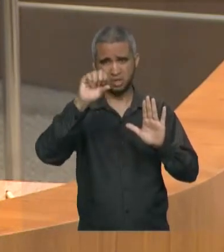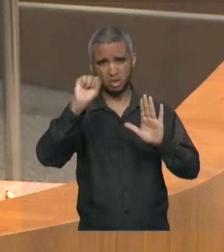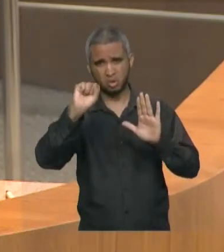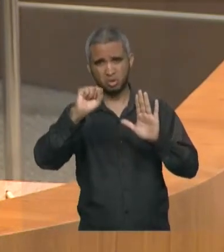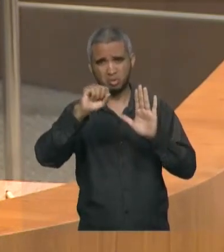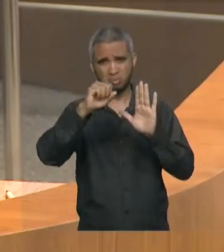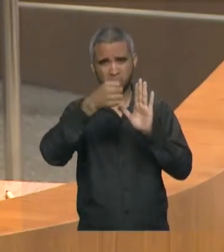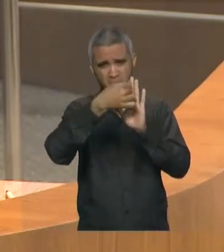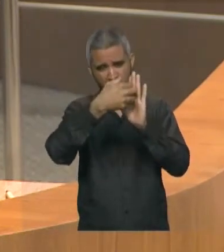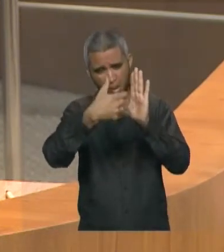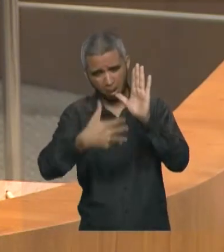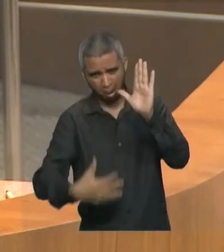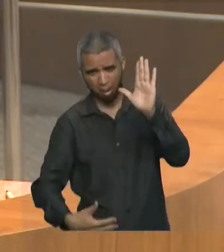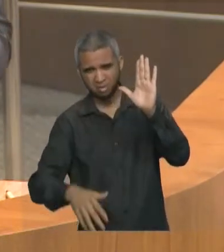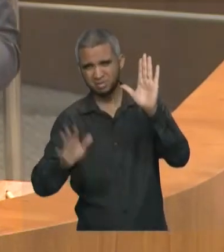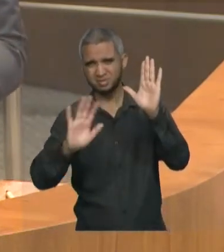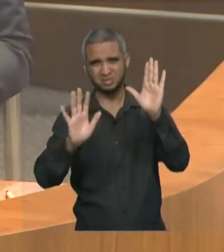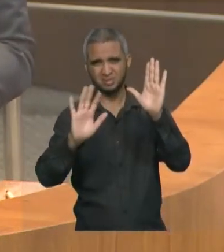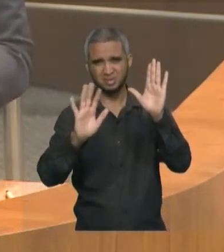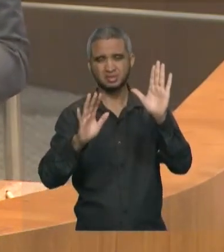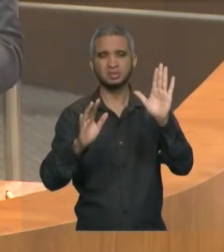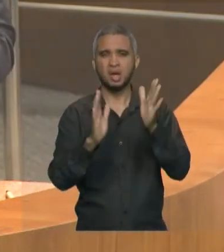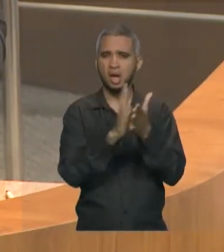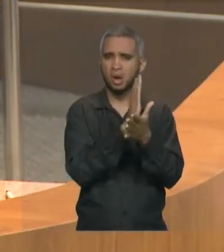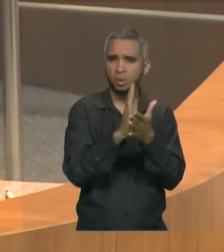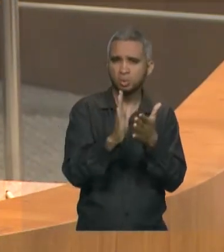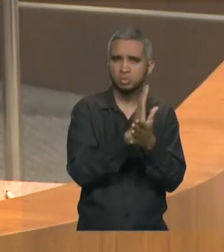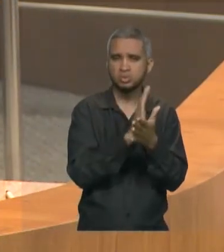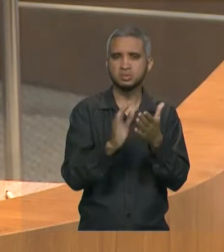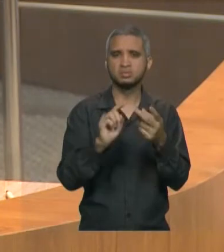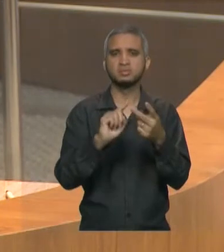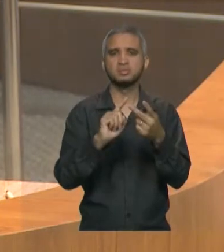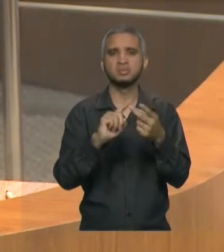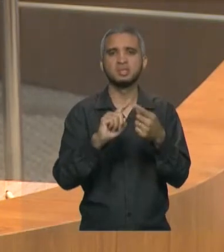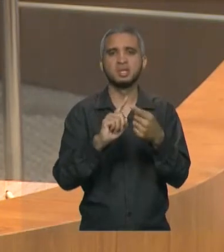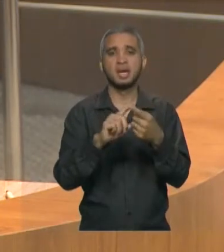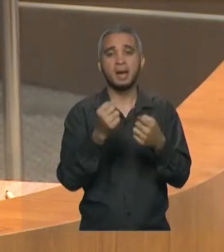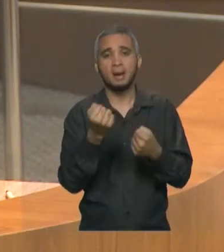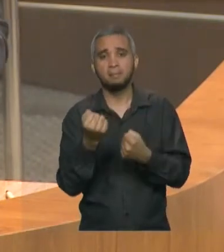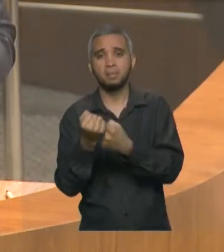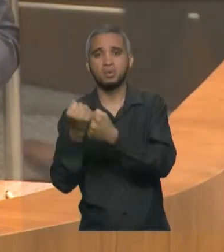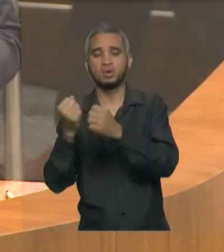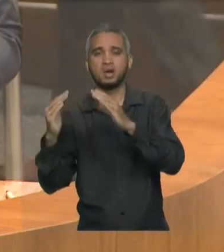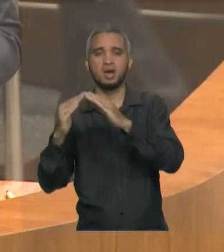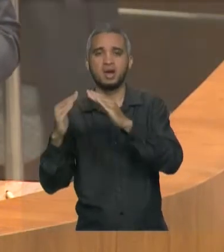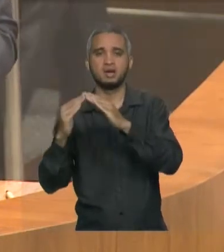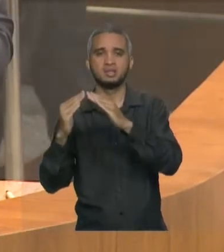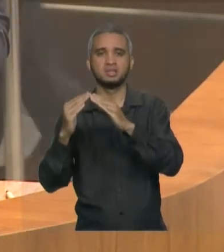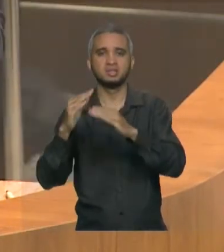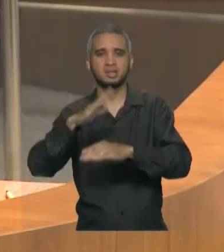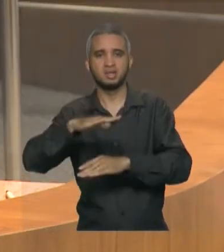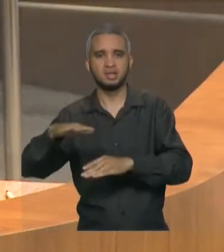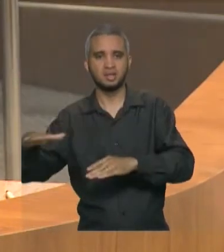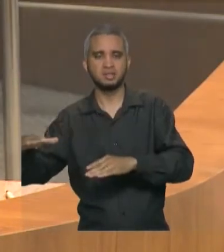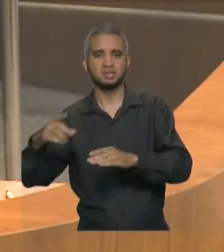outros, apoio à Casa da Criança com HIV, sonho de criança.